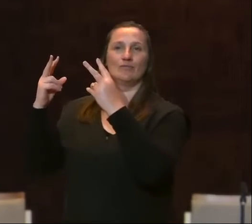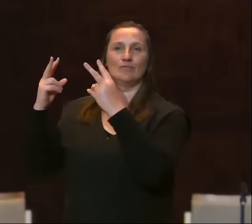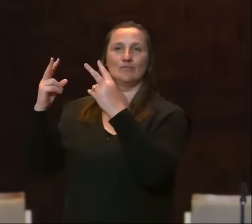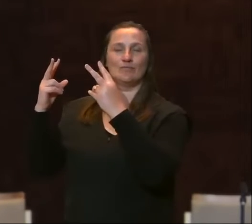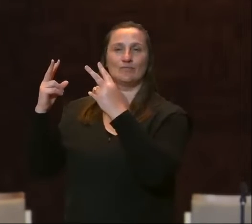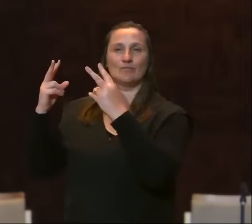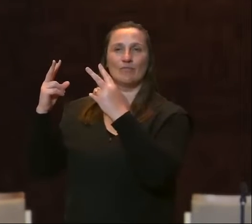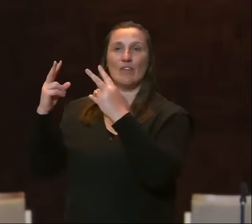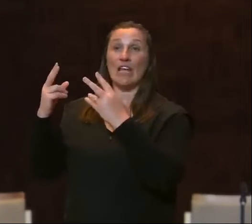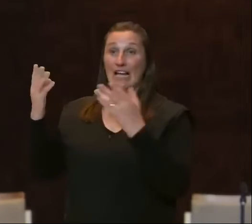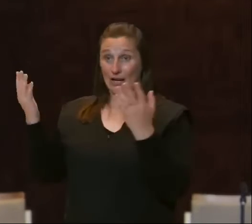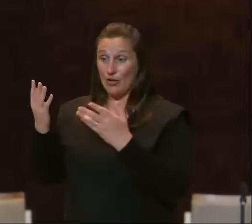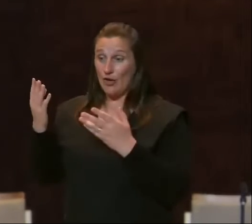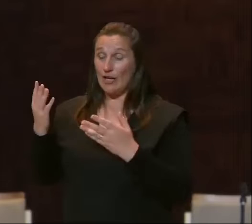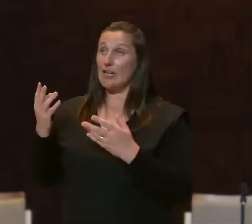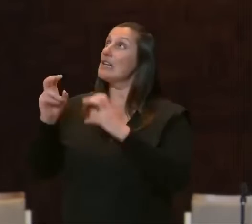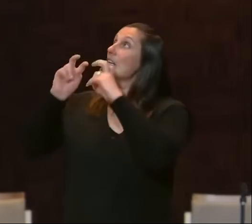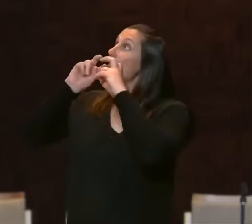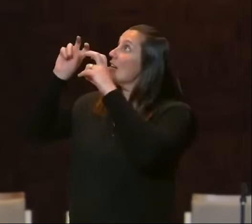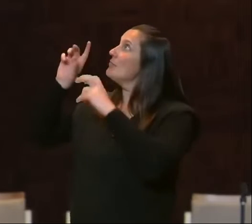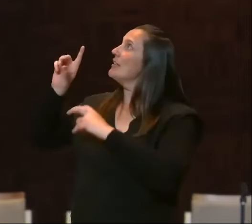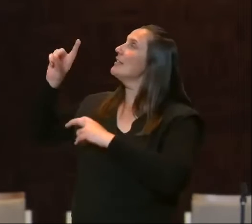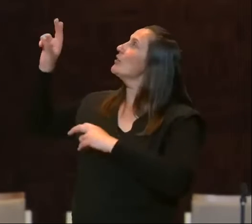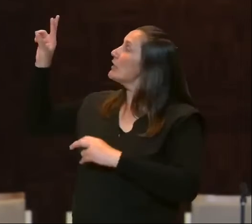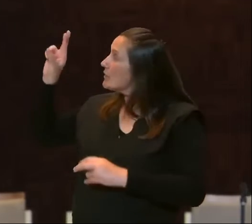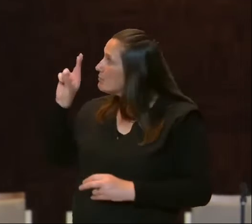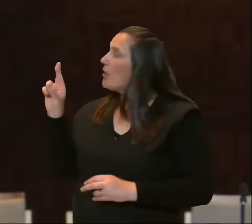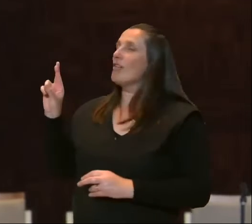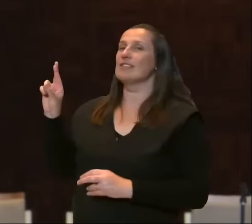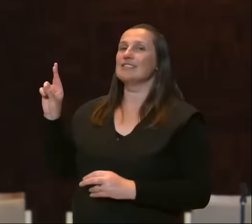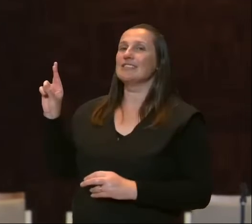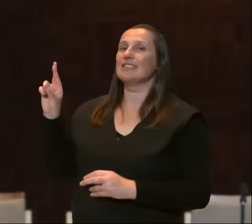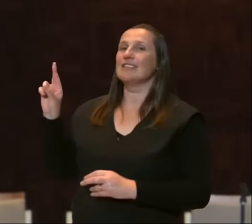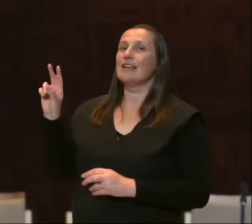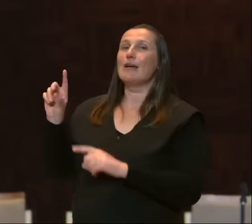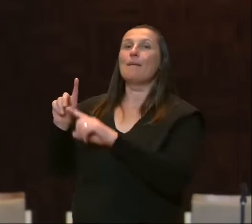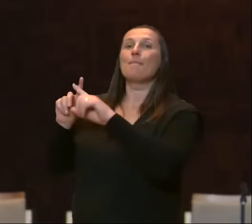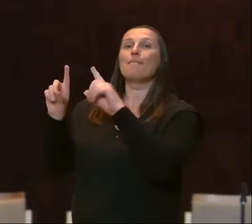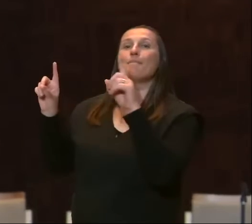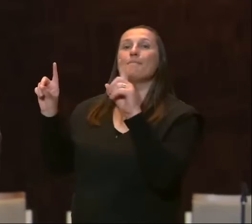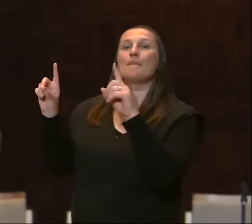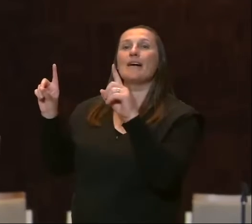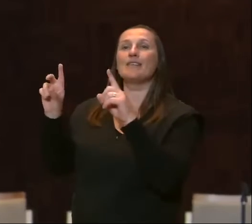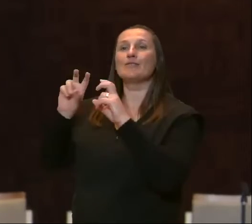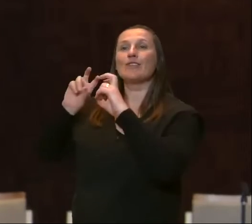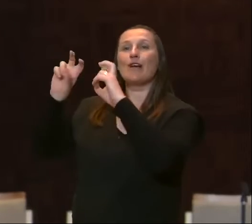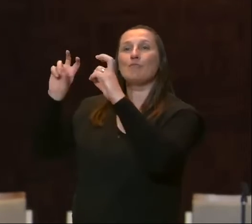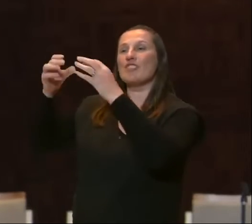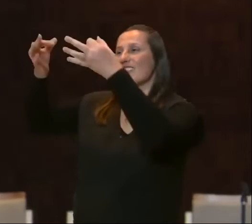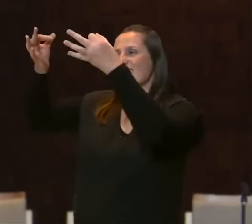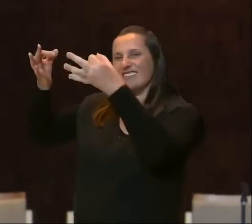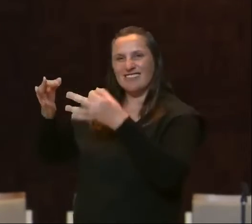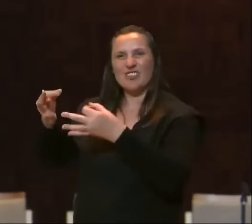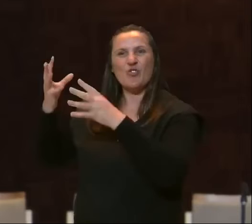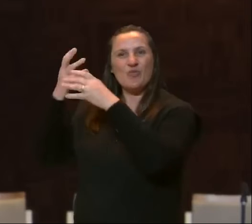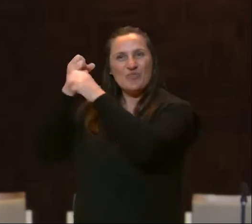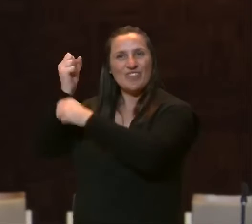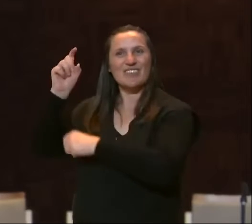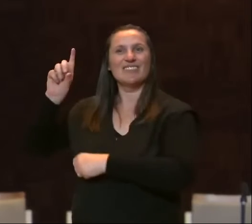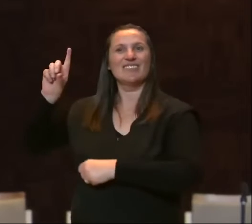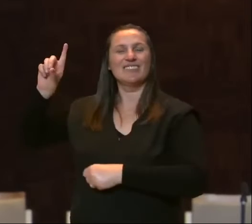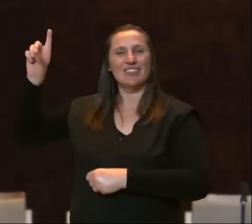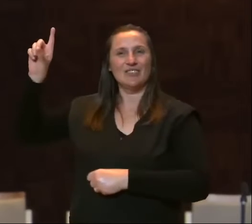construída. Agora ele clama a Deus por respostas, mas é um clamor com